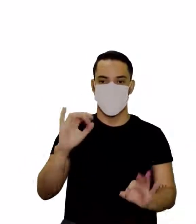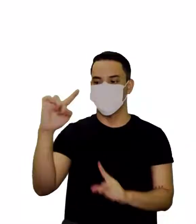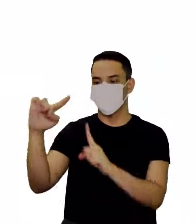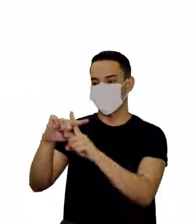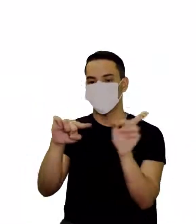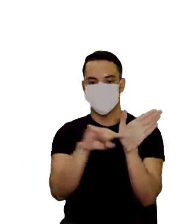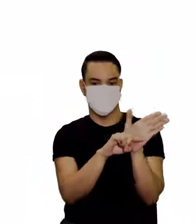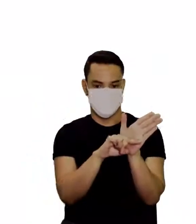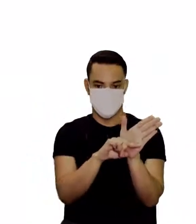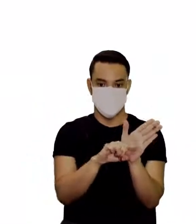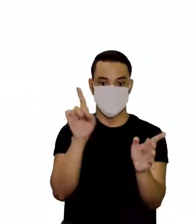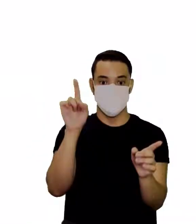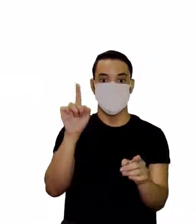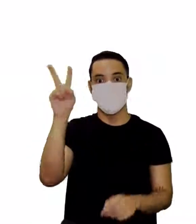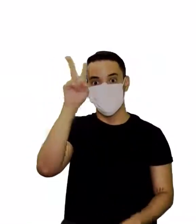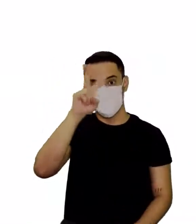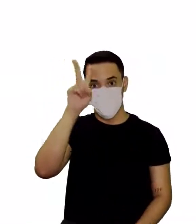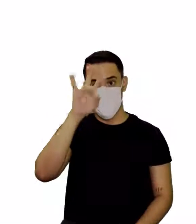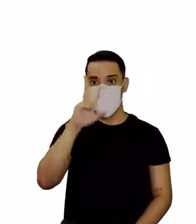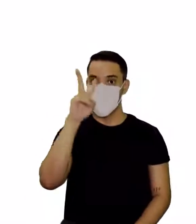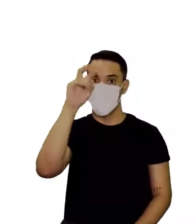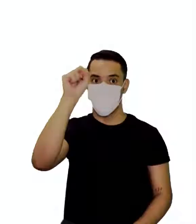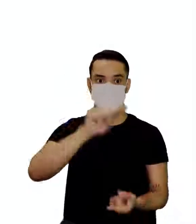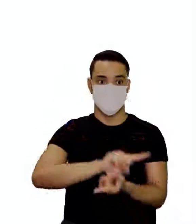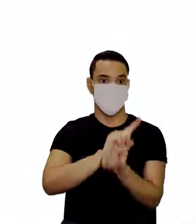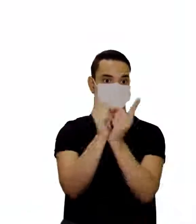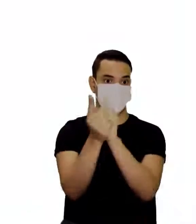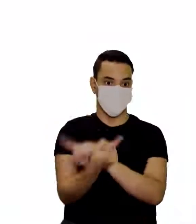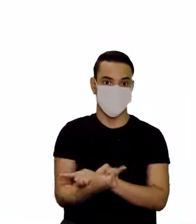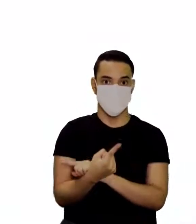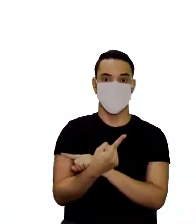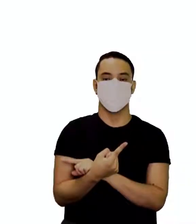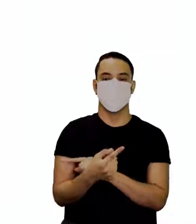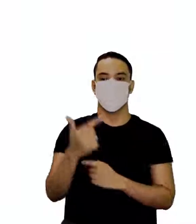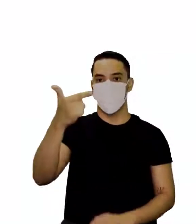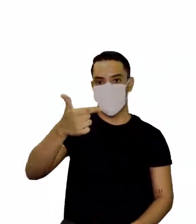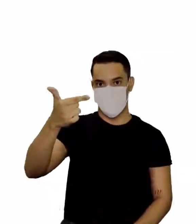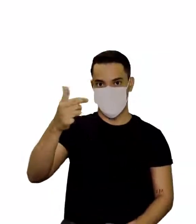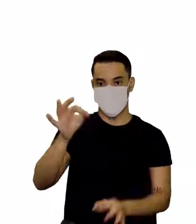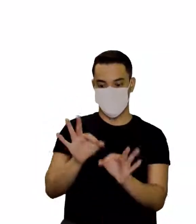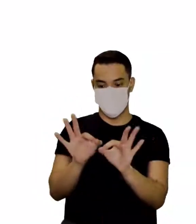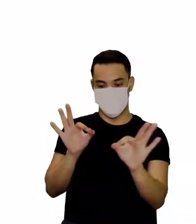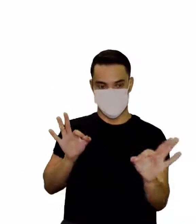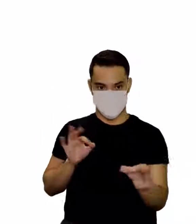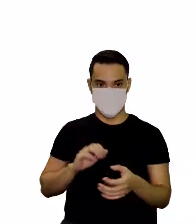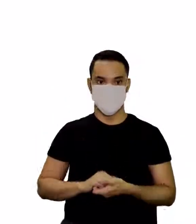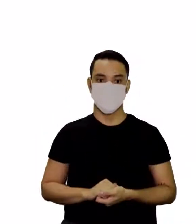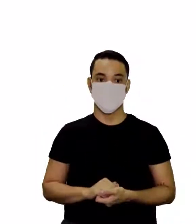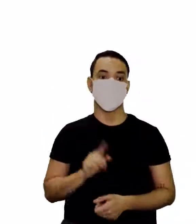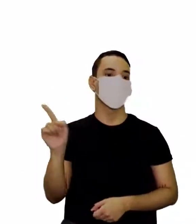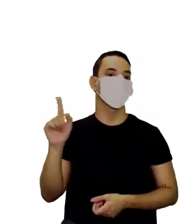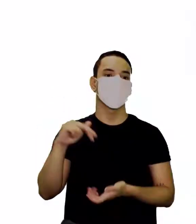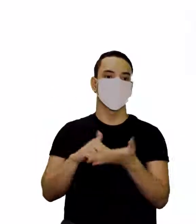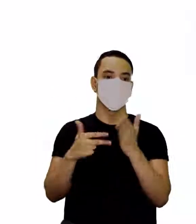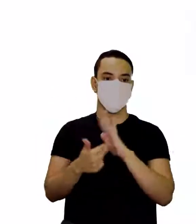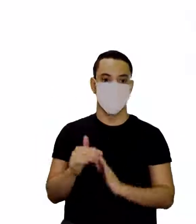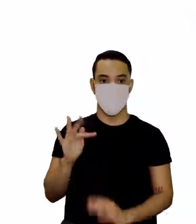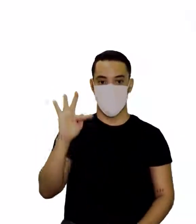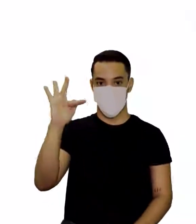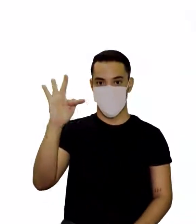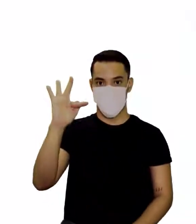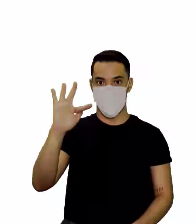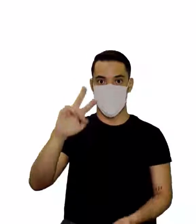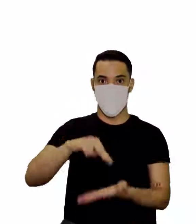A força é inversamente proporcional ao quadrado da distância. Então aqui o que representa cada um? Força é dada em